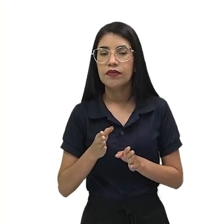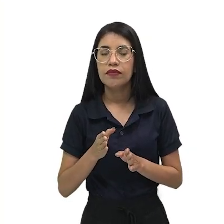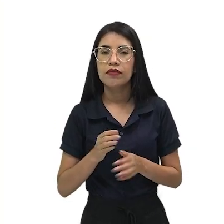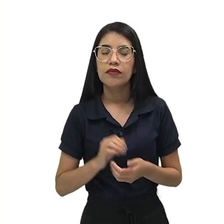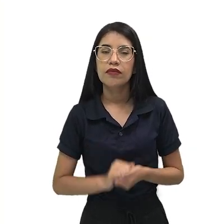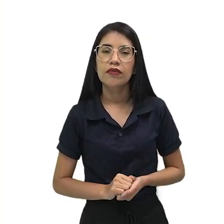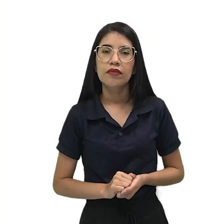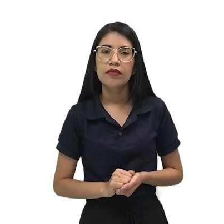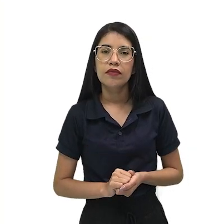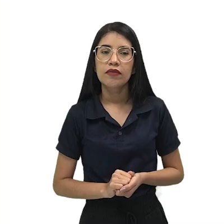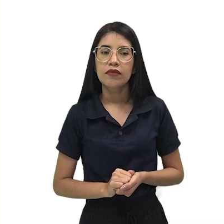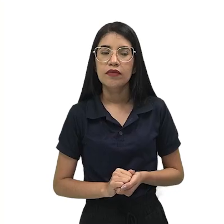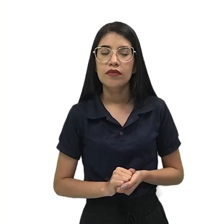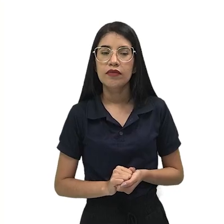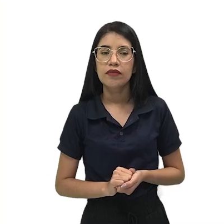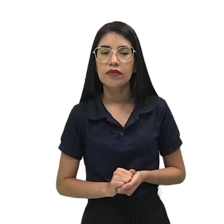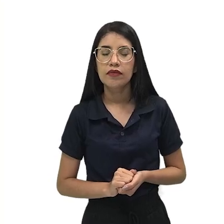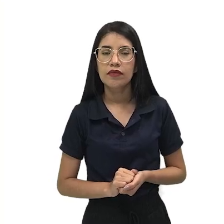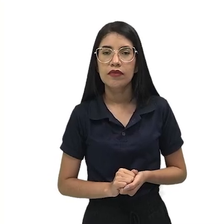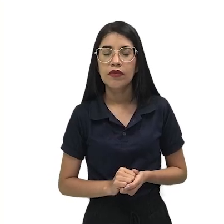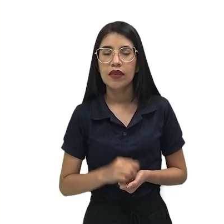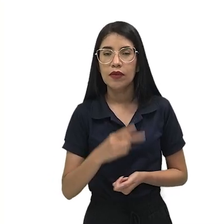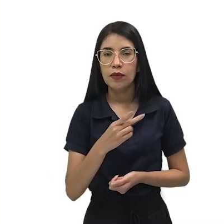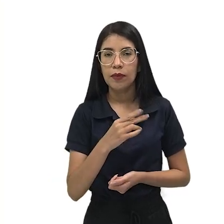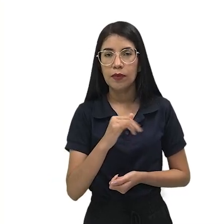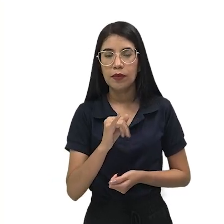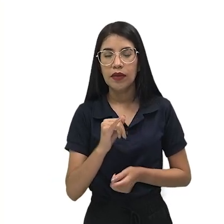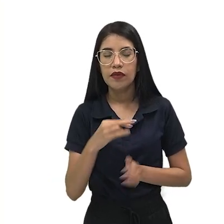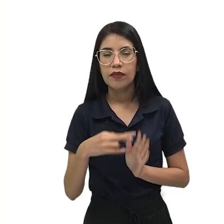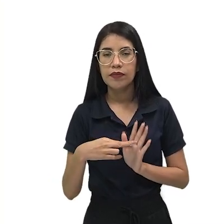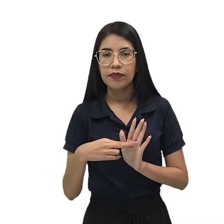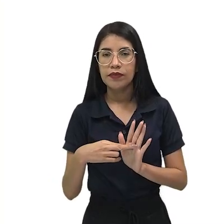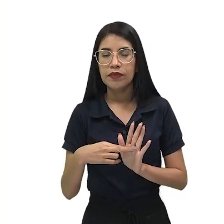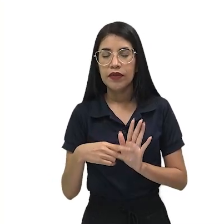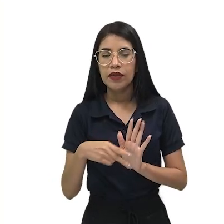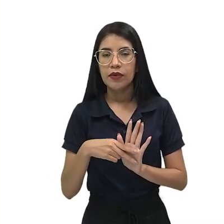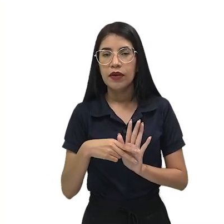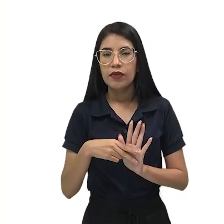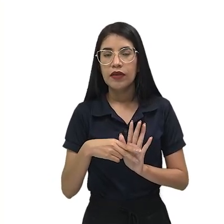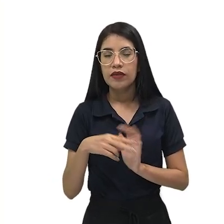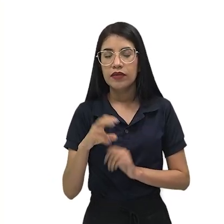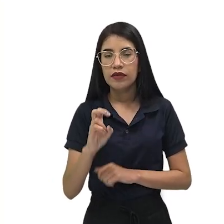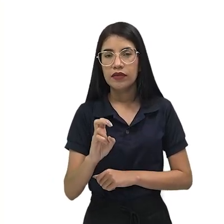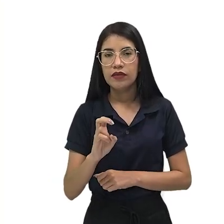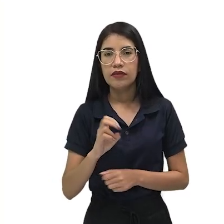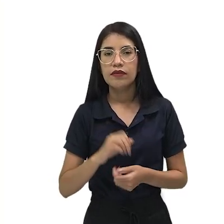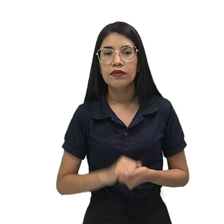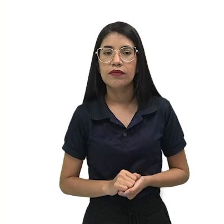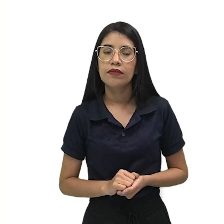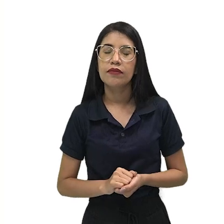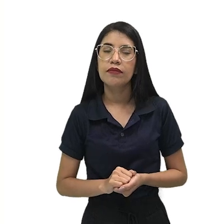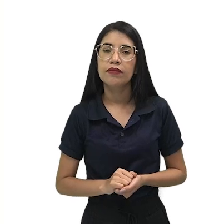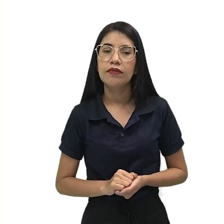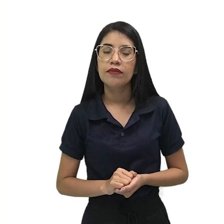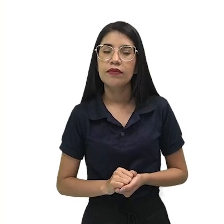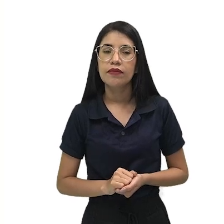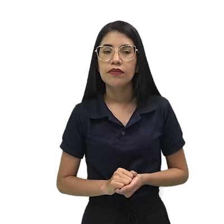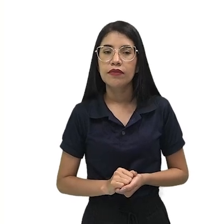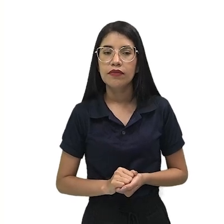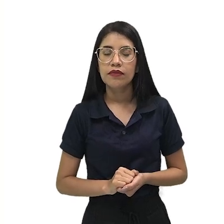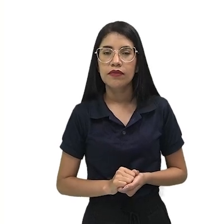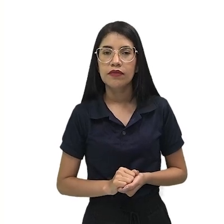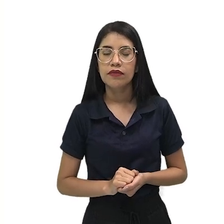vem antes da vírgula. Então, a parte inteira é o número 5.